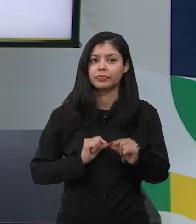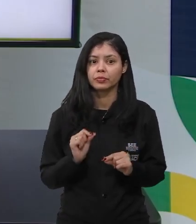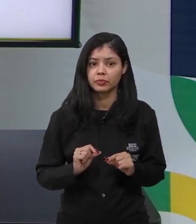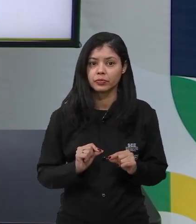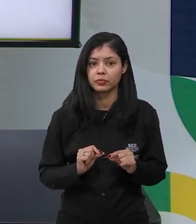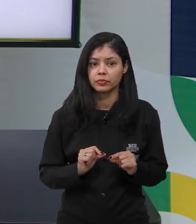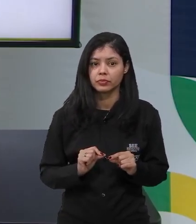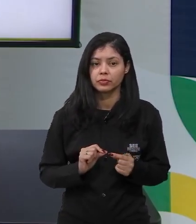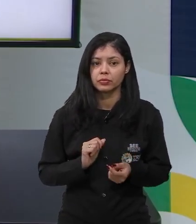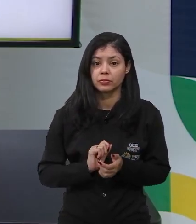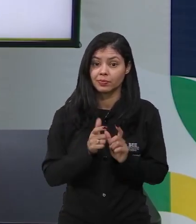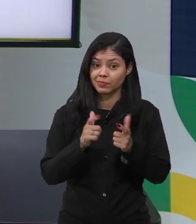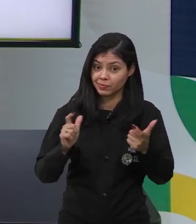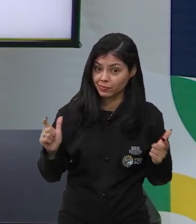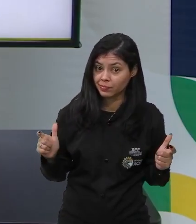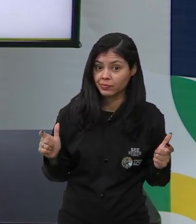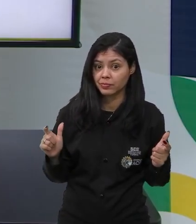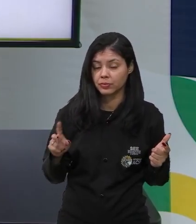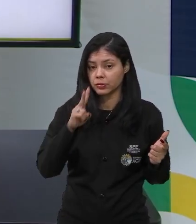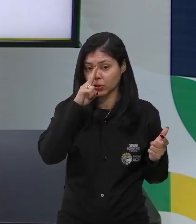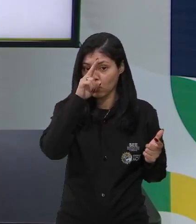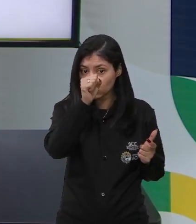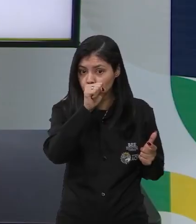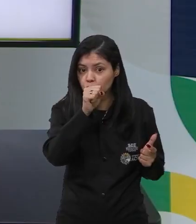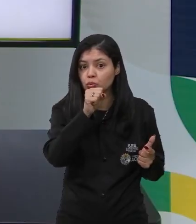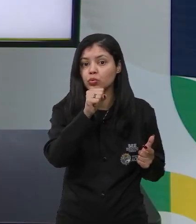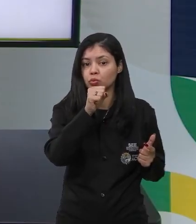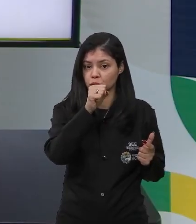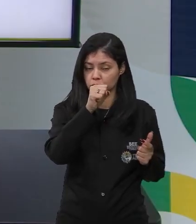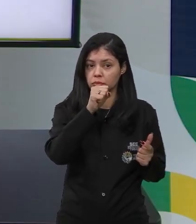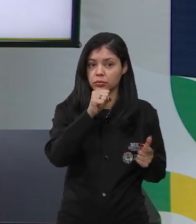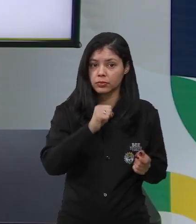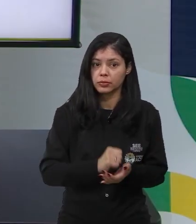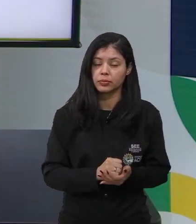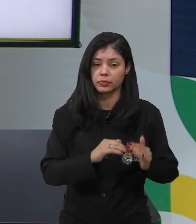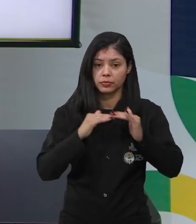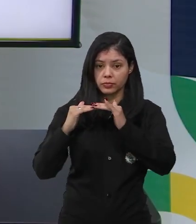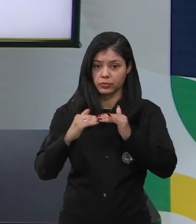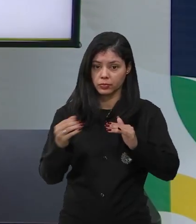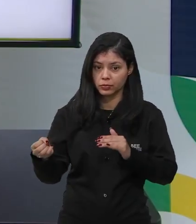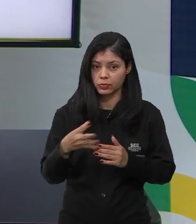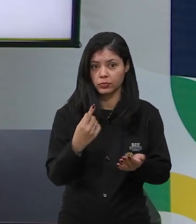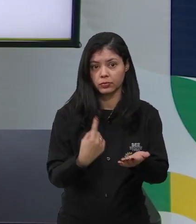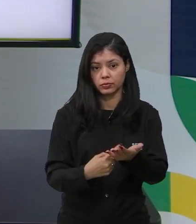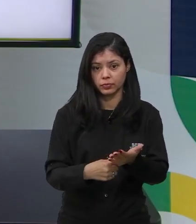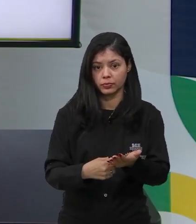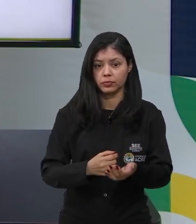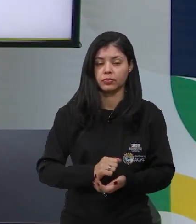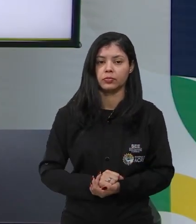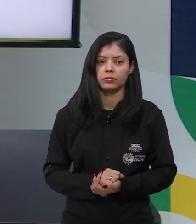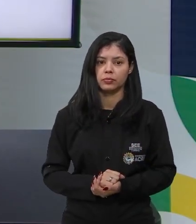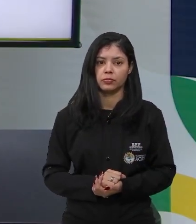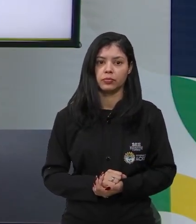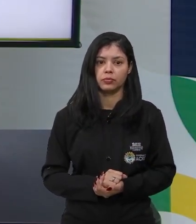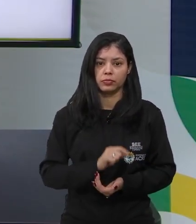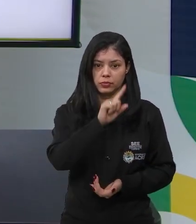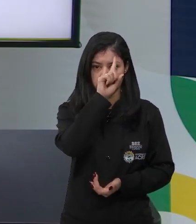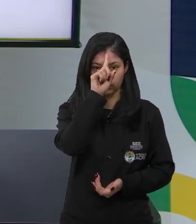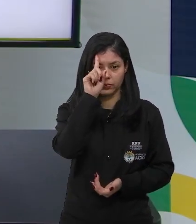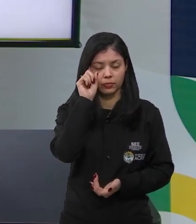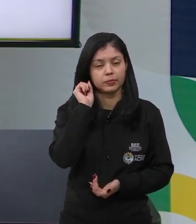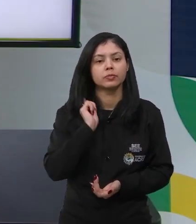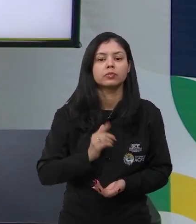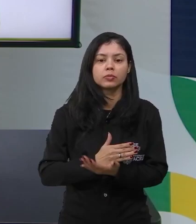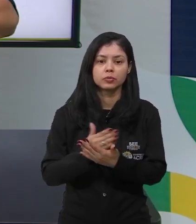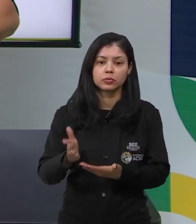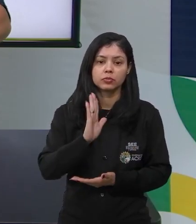necessidade grande e forte de se estabelecer um novo acordo. O tratado